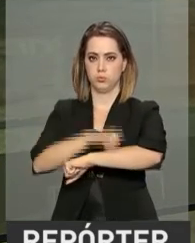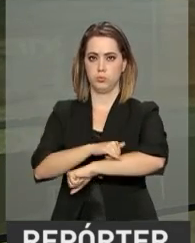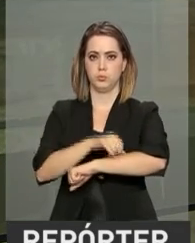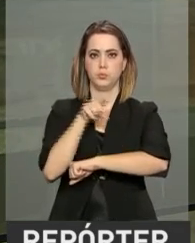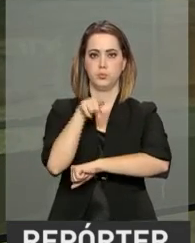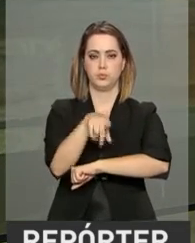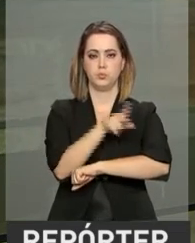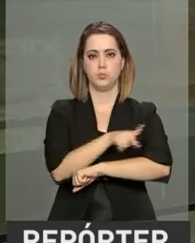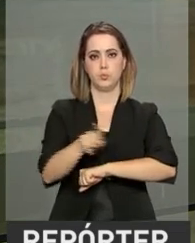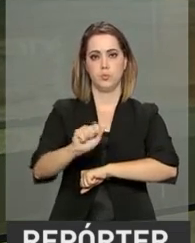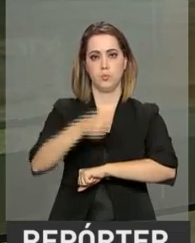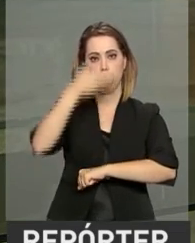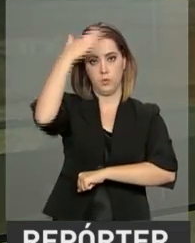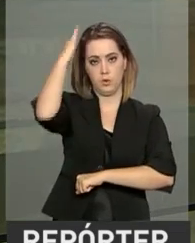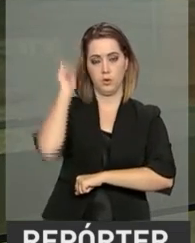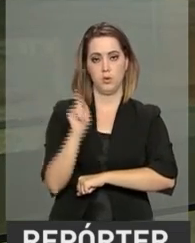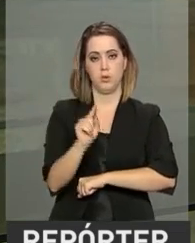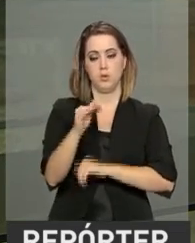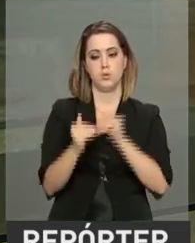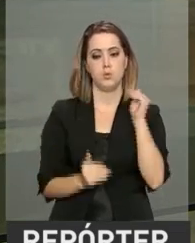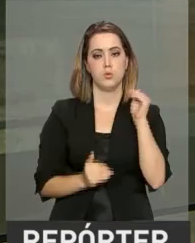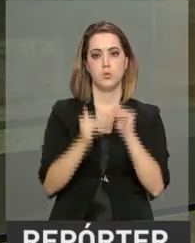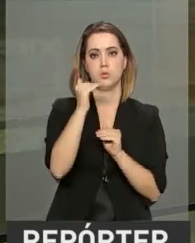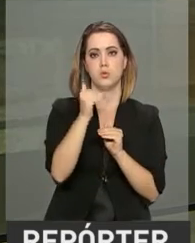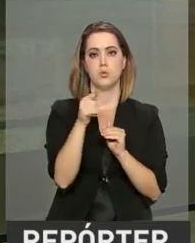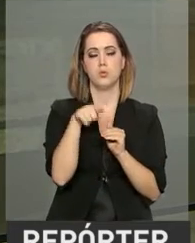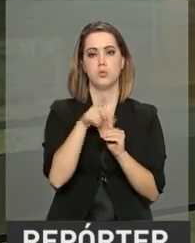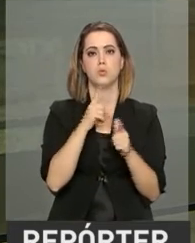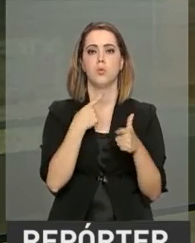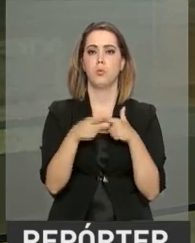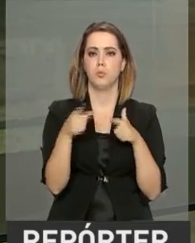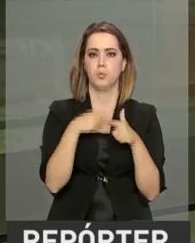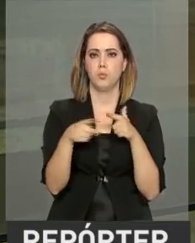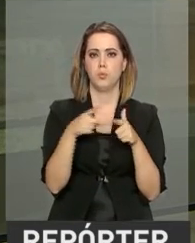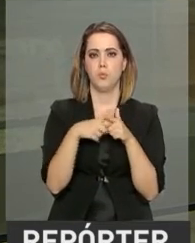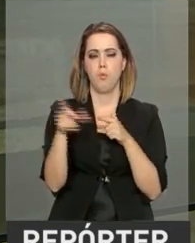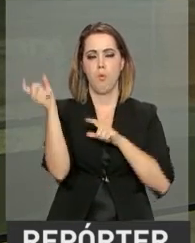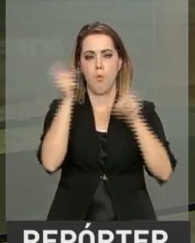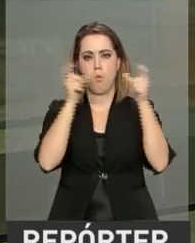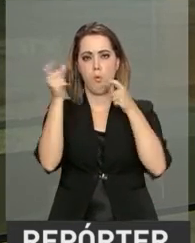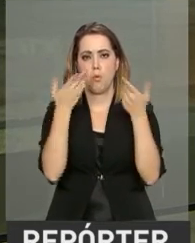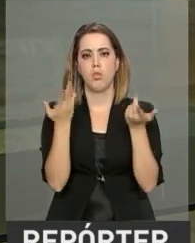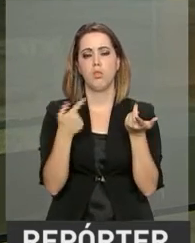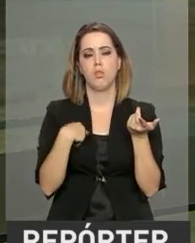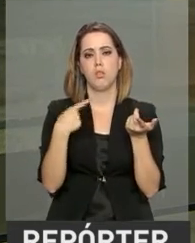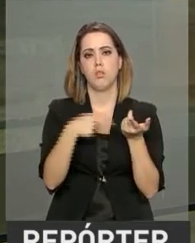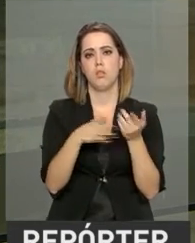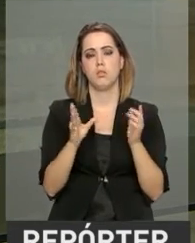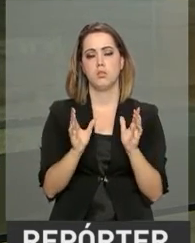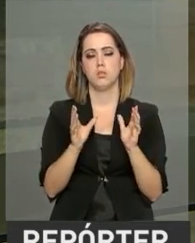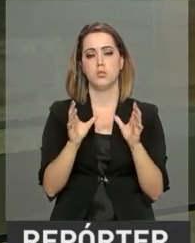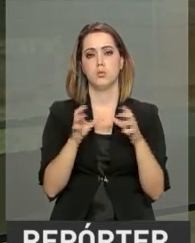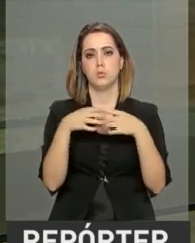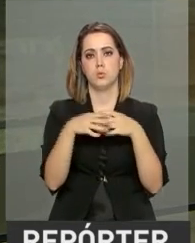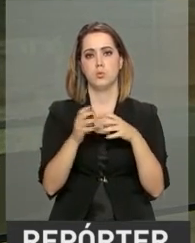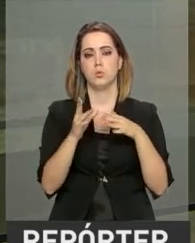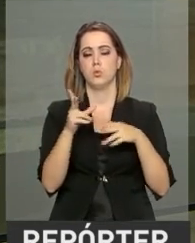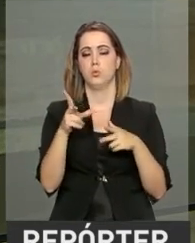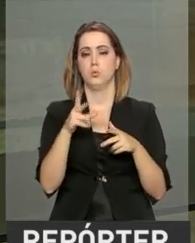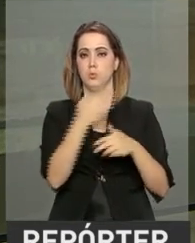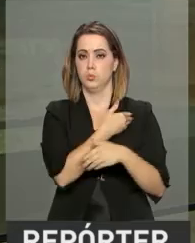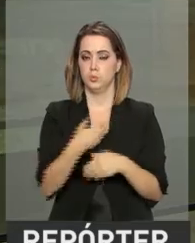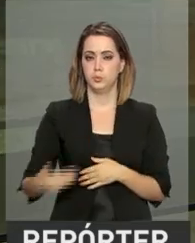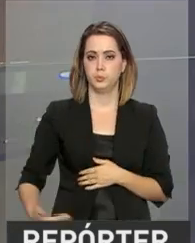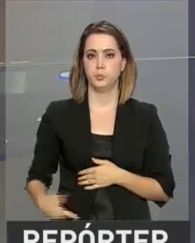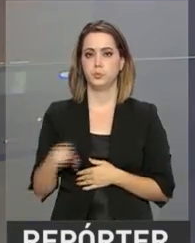segundo o presidente da república este aumento inviabiliza o interesse público no setor volto com você no